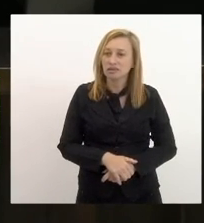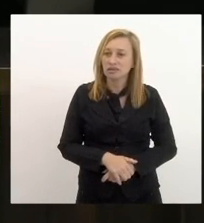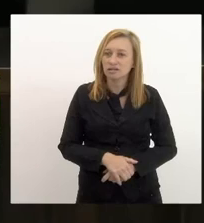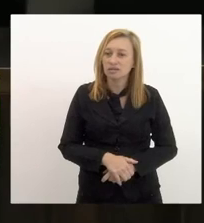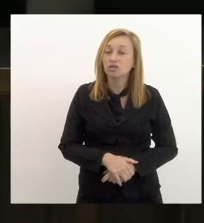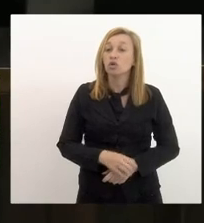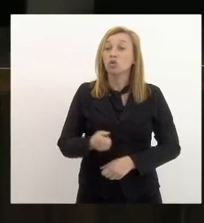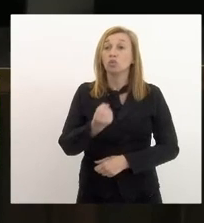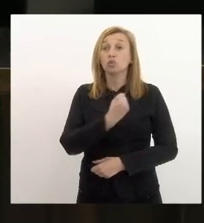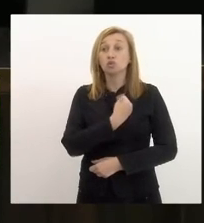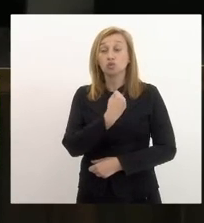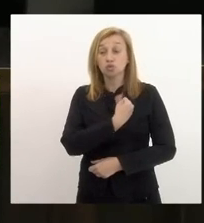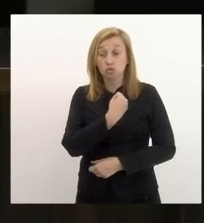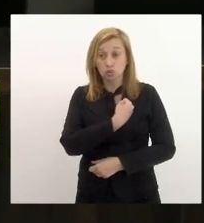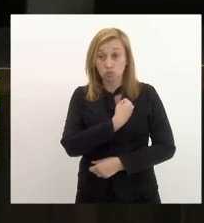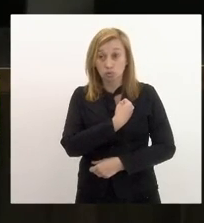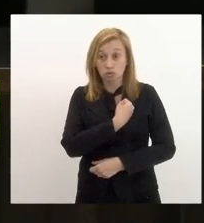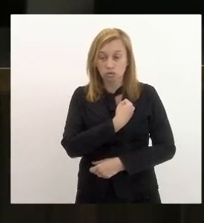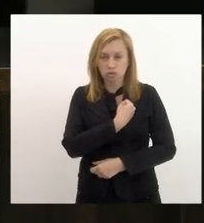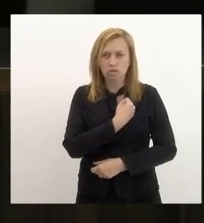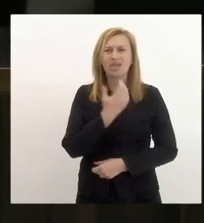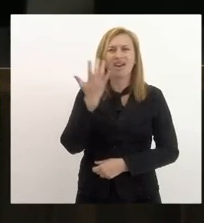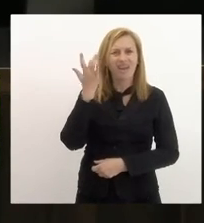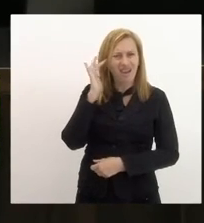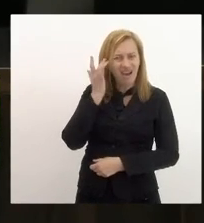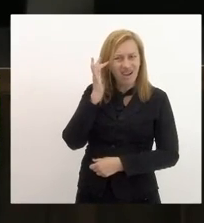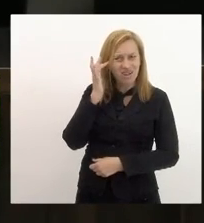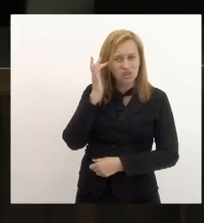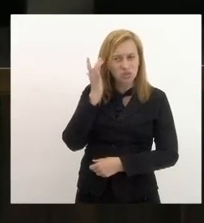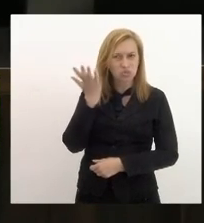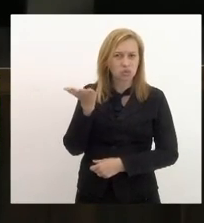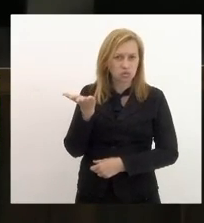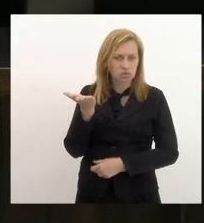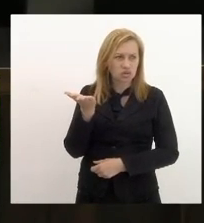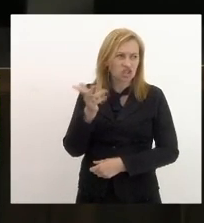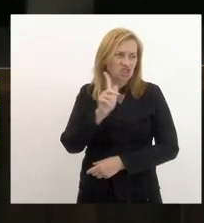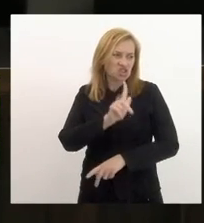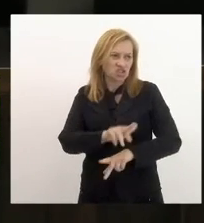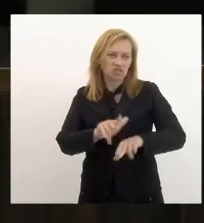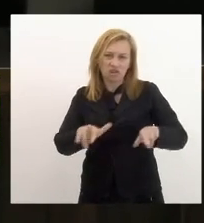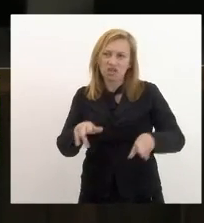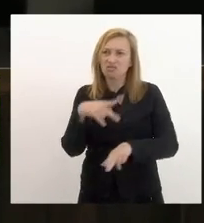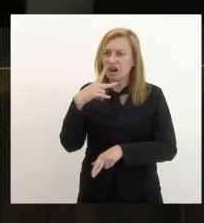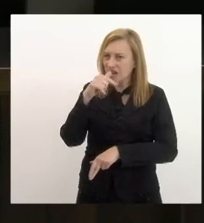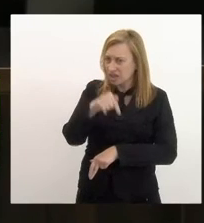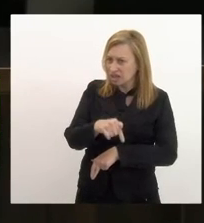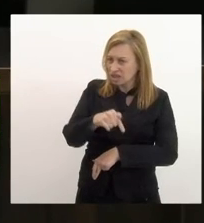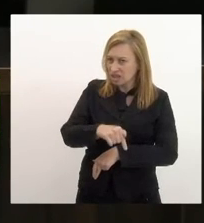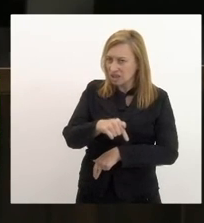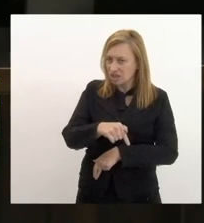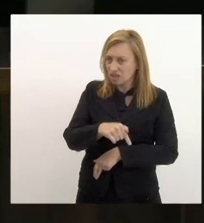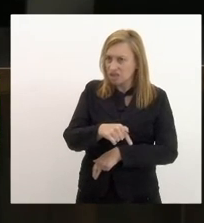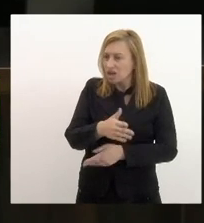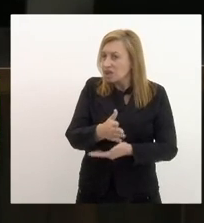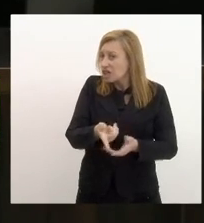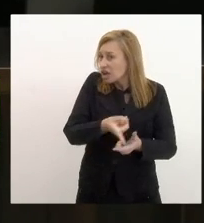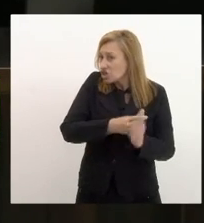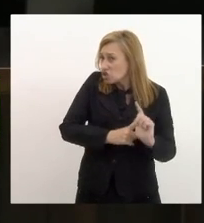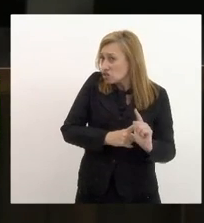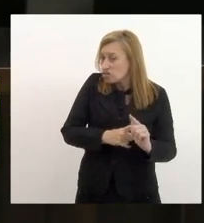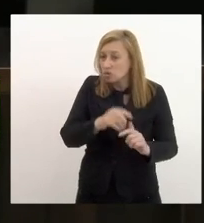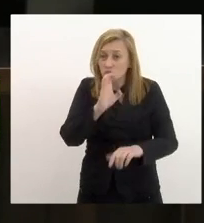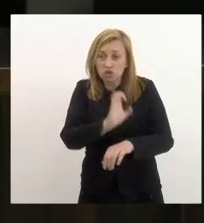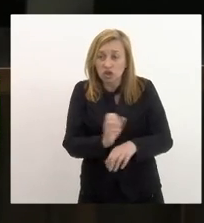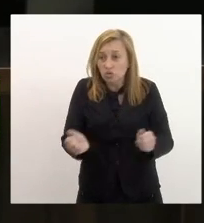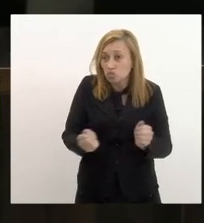e os números Riacho com alguém versus desse ar aqui que a dívida do estado com a